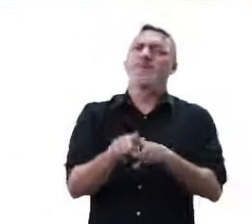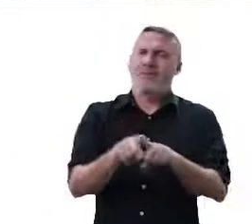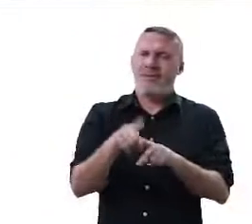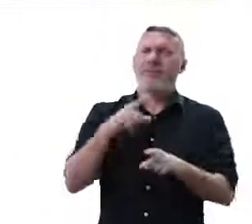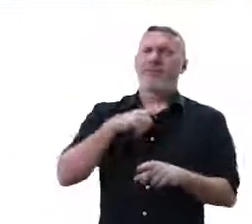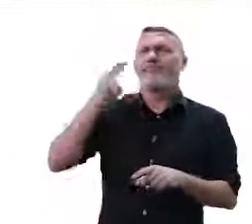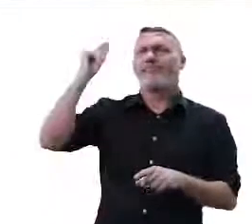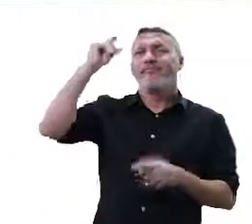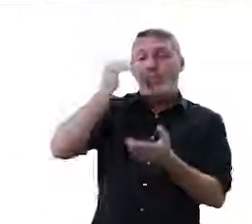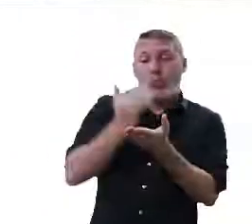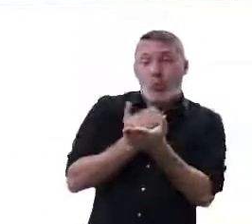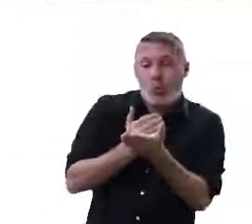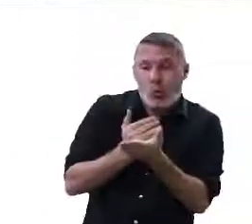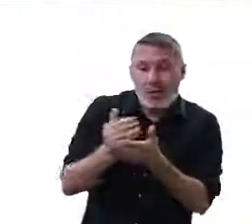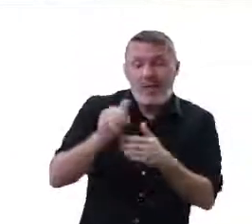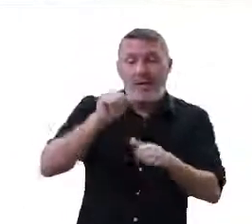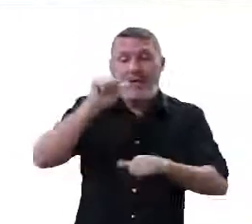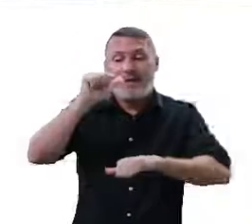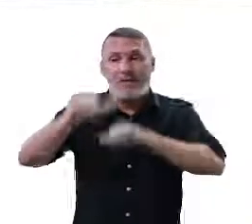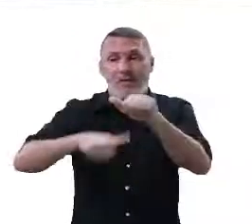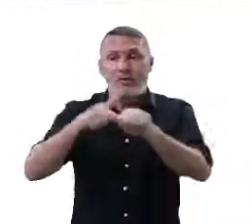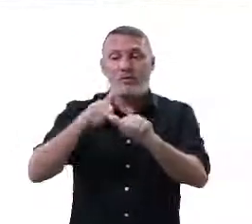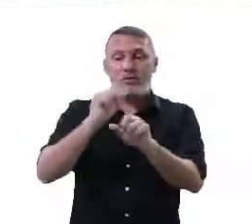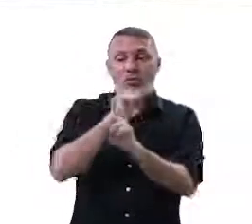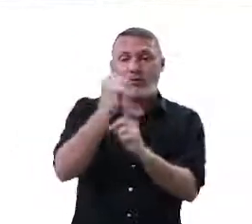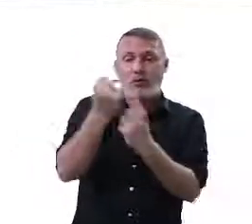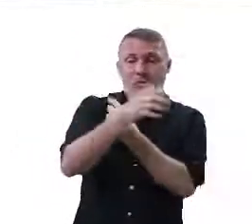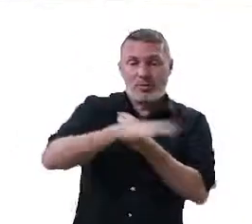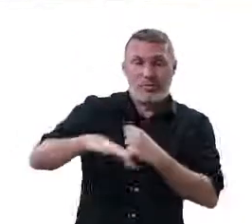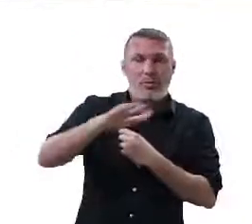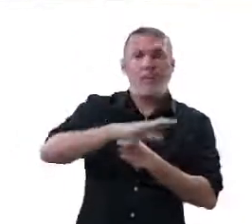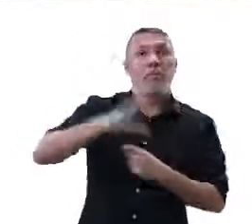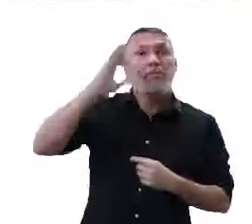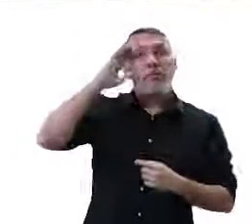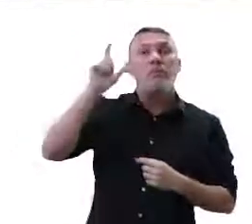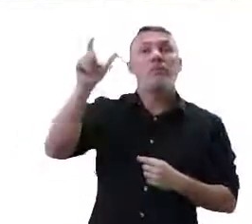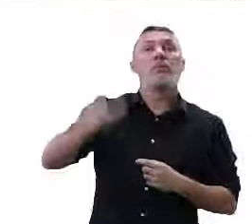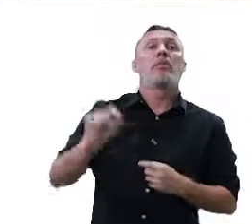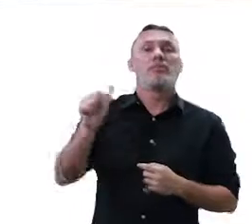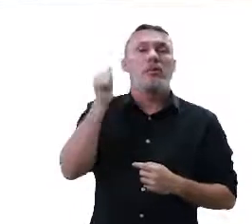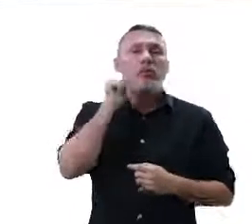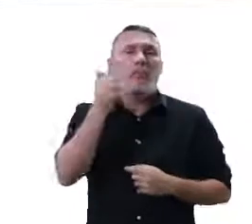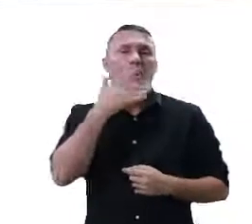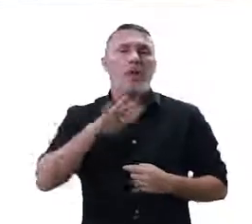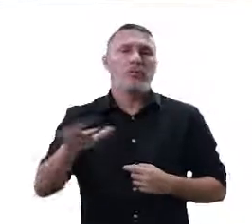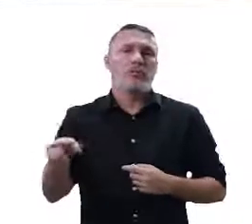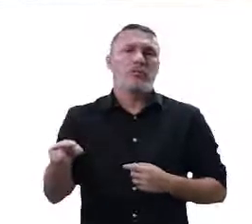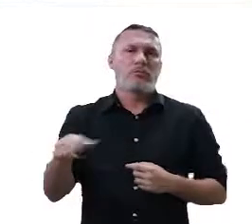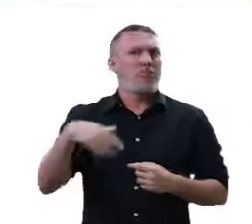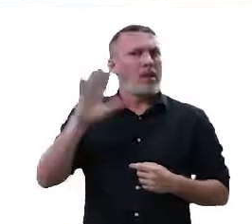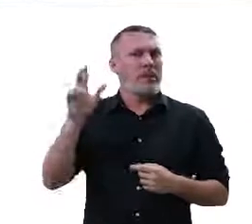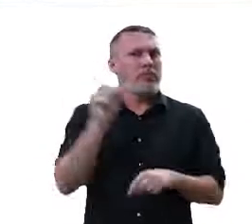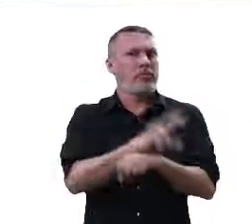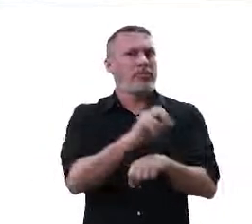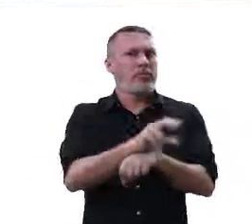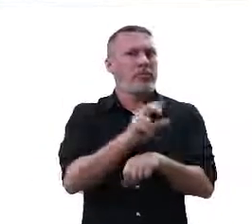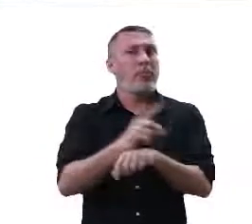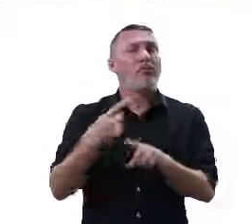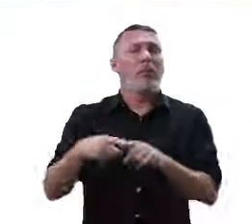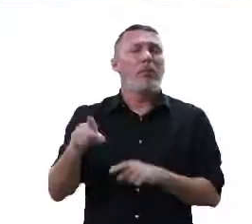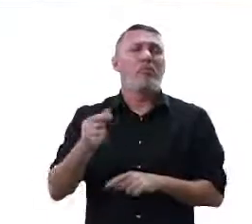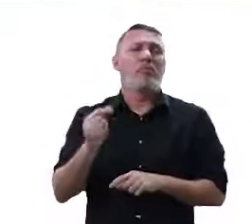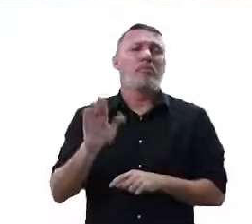coisa, nos primeiros tempos da Revolução Industrial, dava-se preferência à mão de obra feminina e infantil. Né? Por quê? Porque era